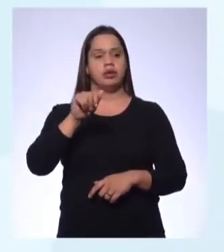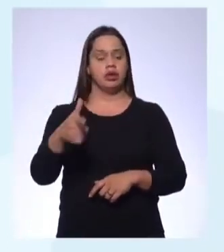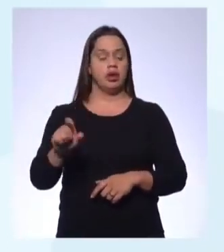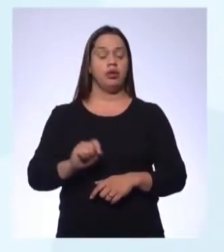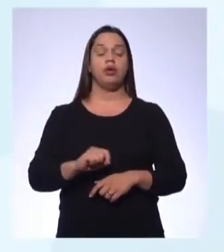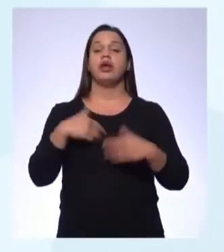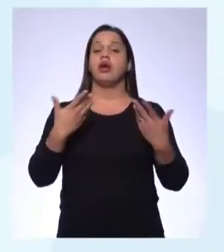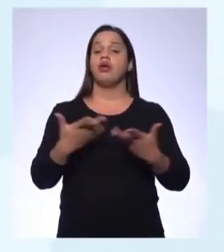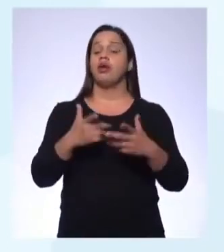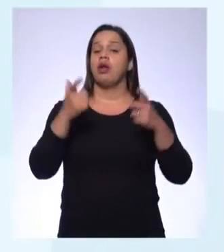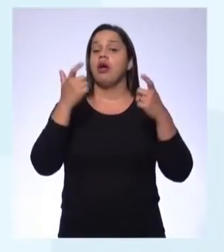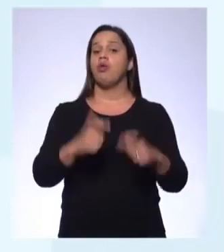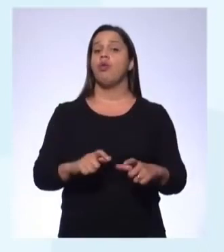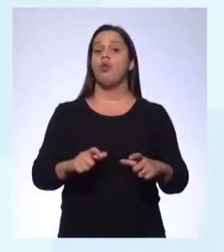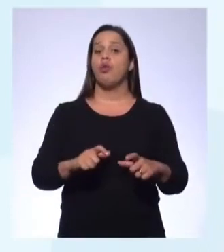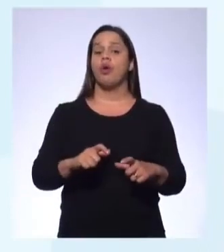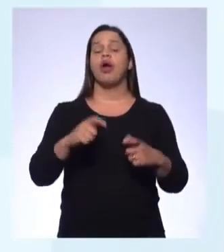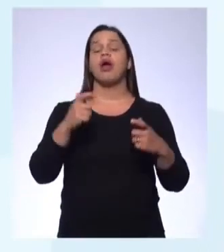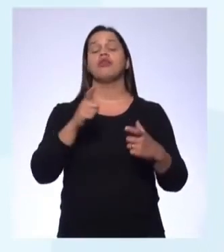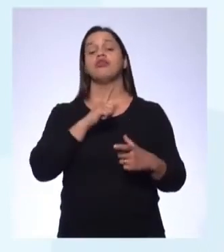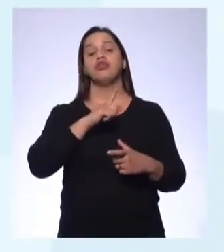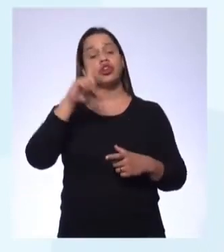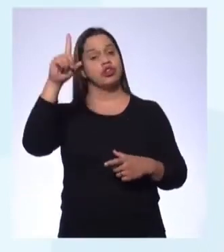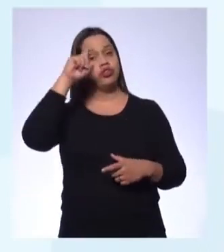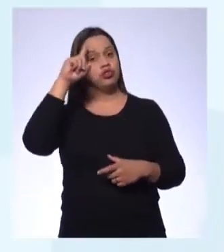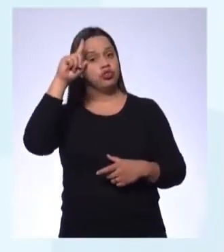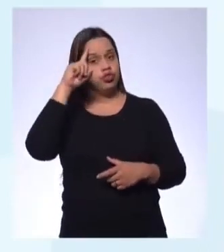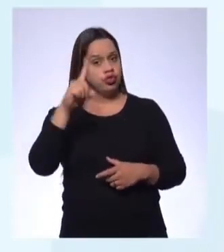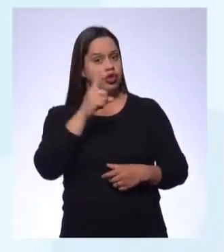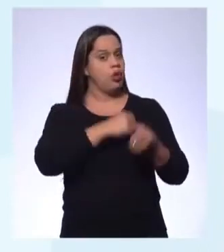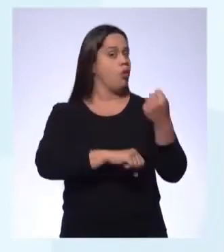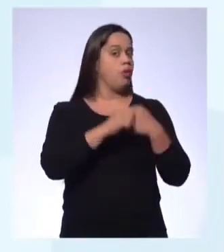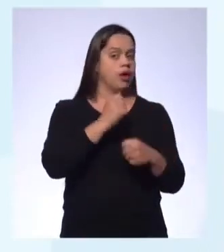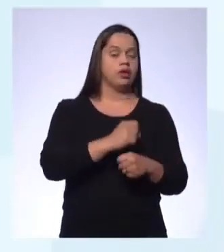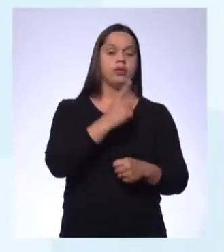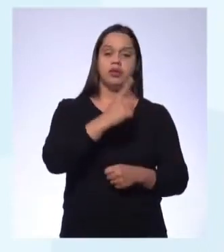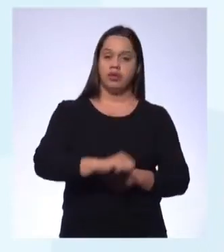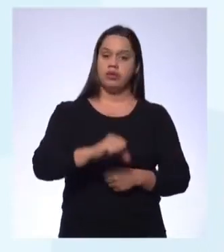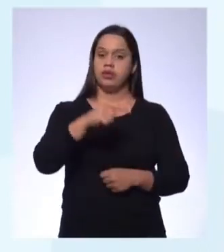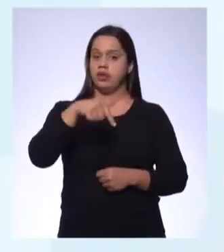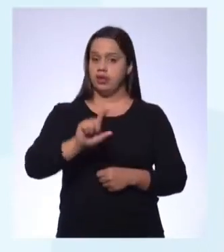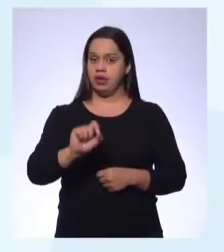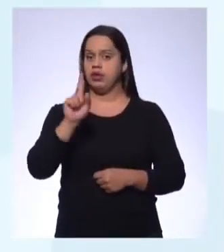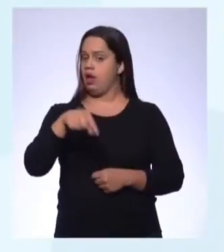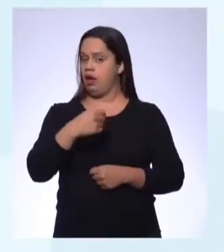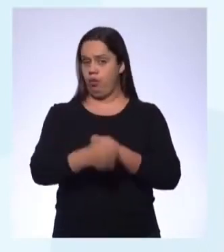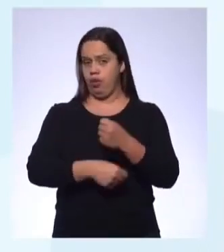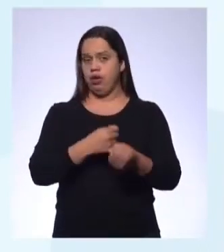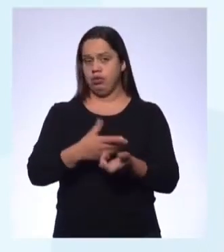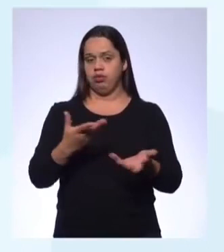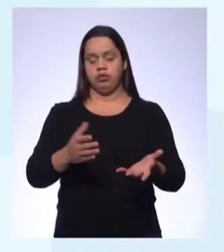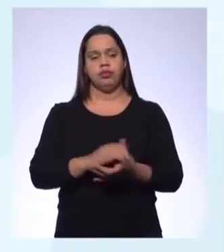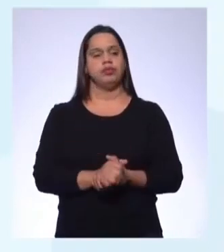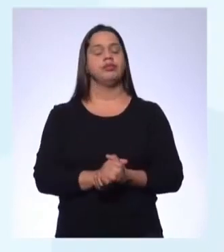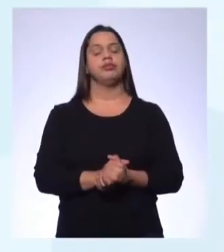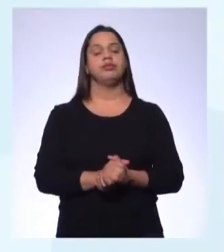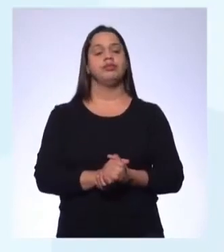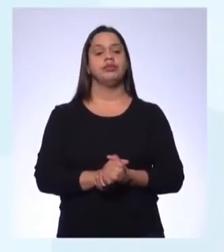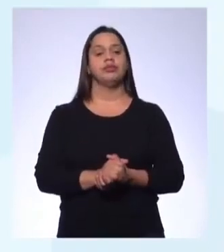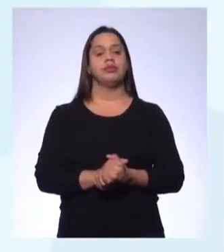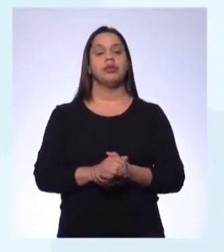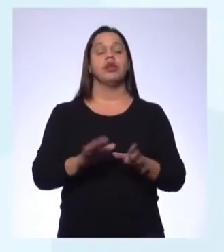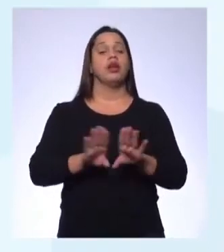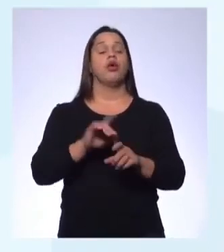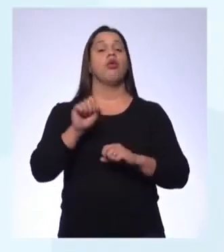tinha data, né? Quando tinha data ali, 1970 é uma data, é um ano. Mesma coisa, qual é